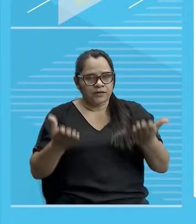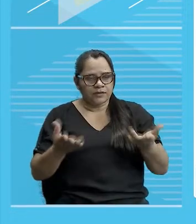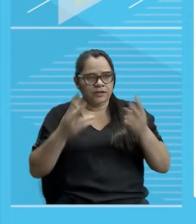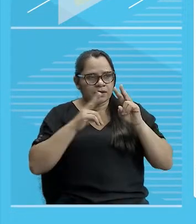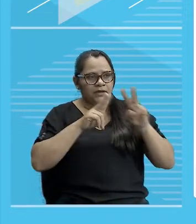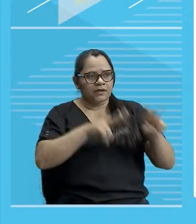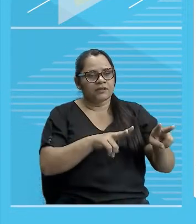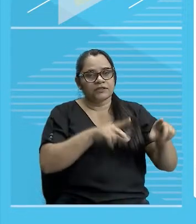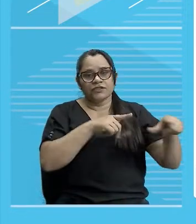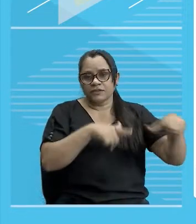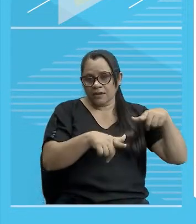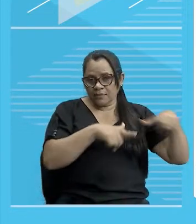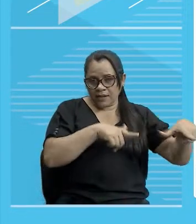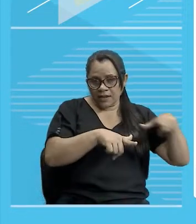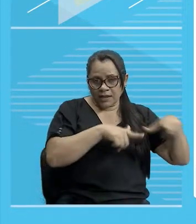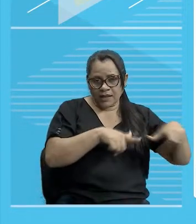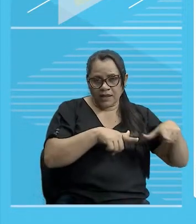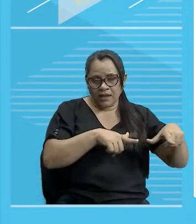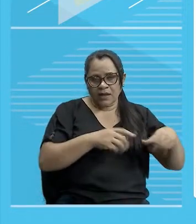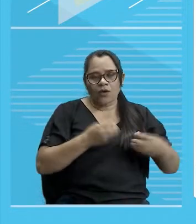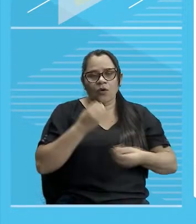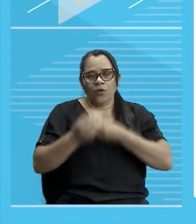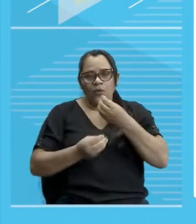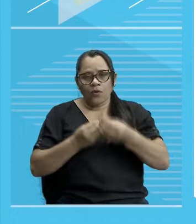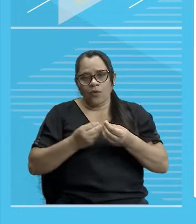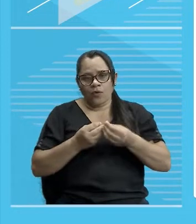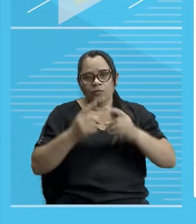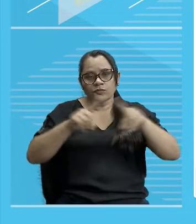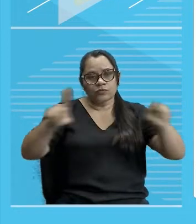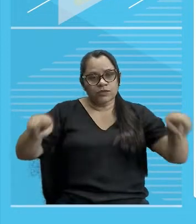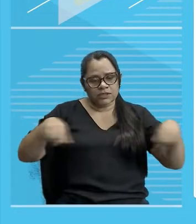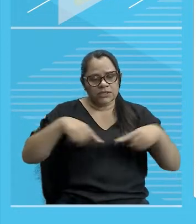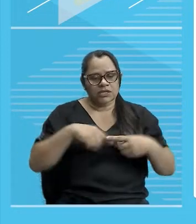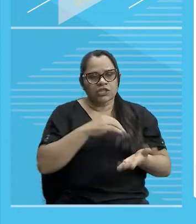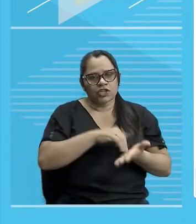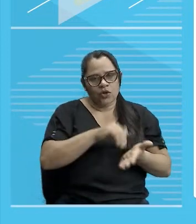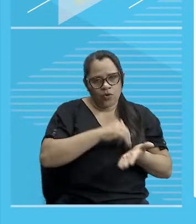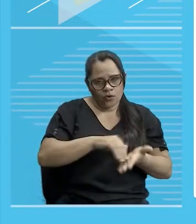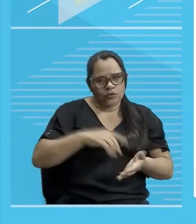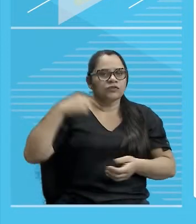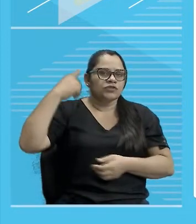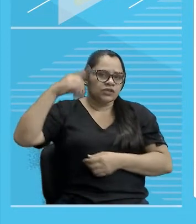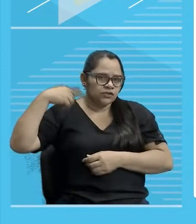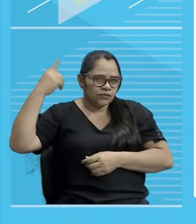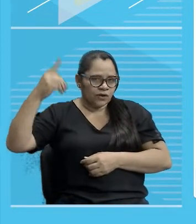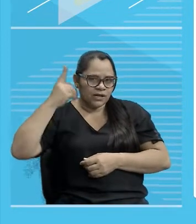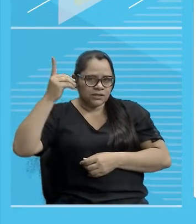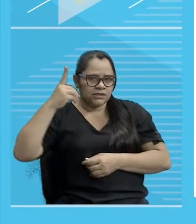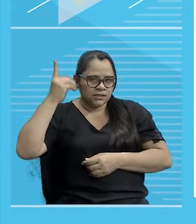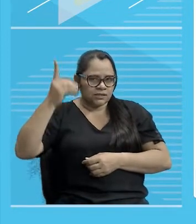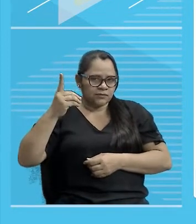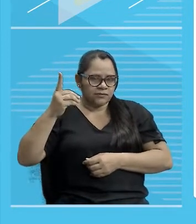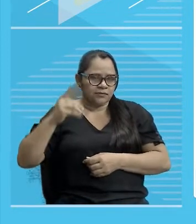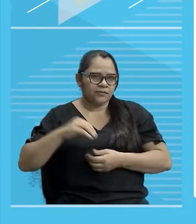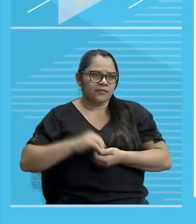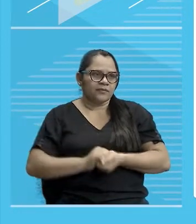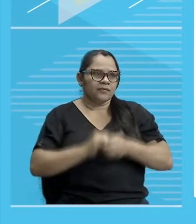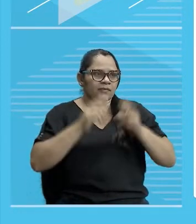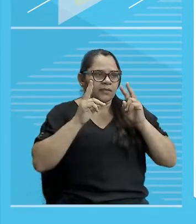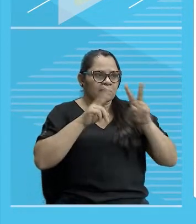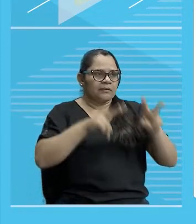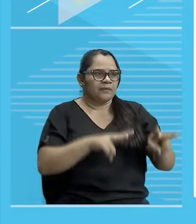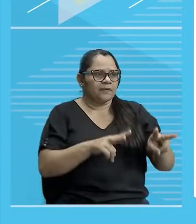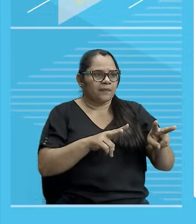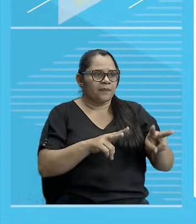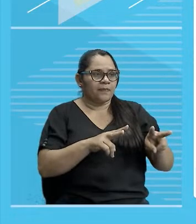de trabalhar no escritório de advocacia um exemplo então gente dentro